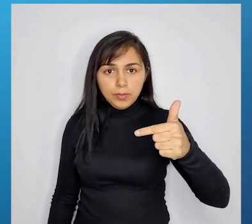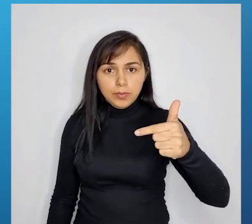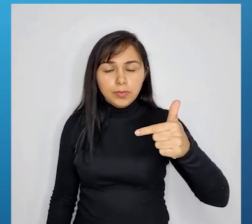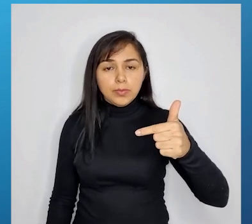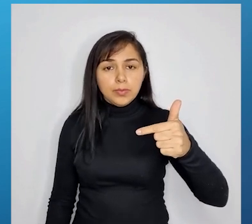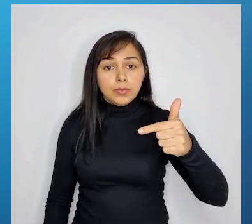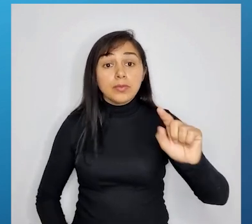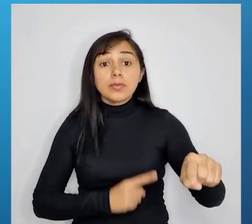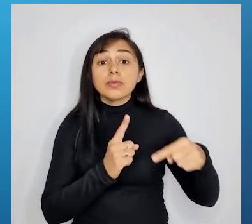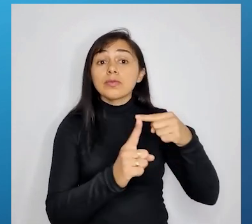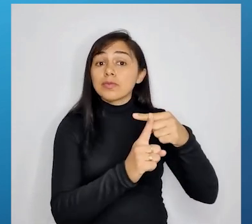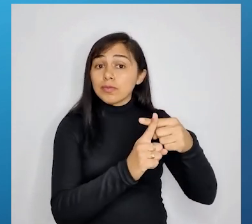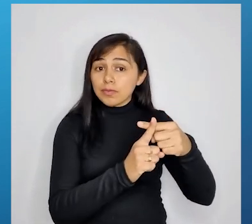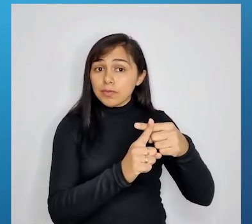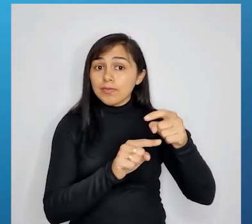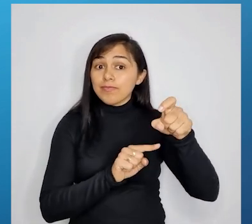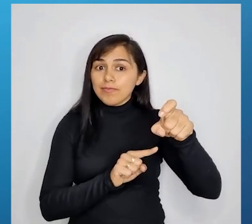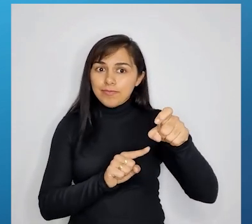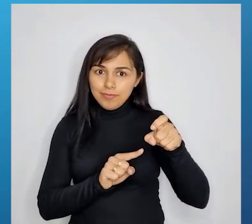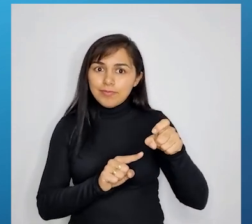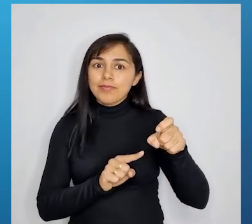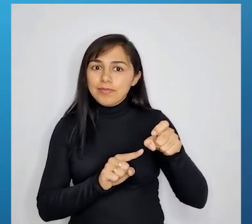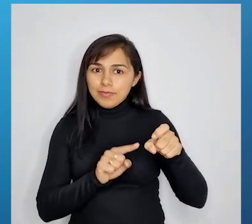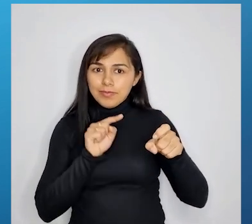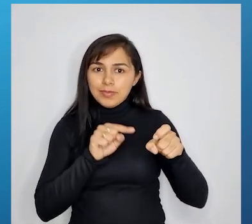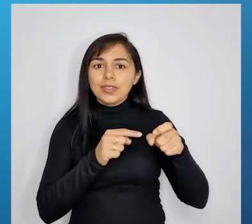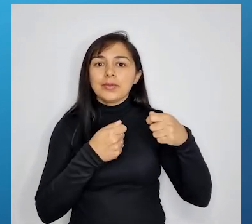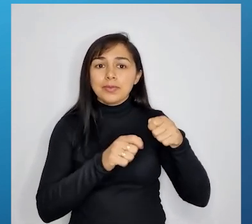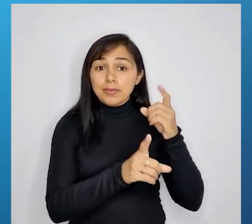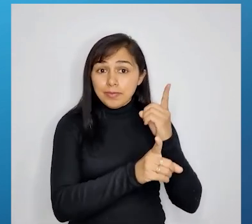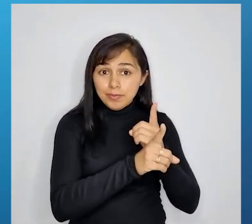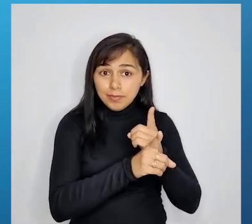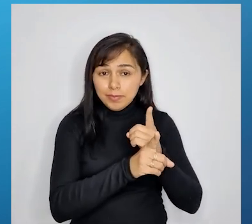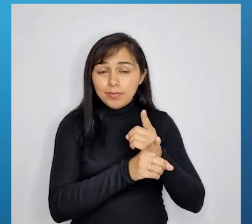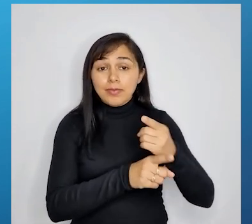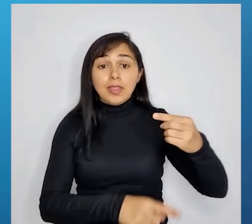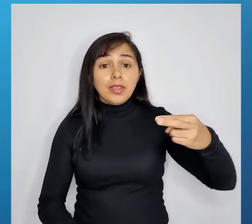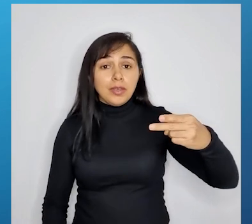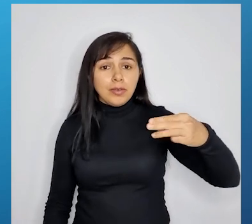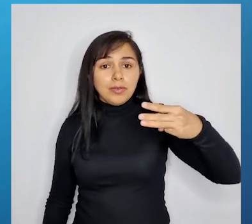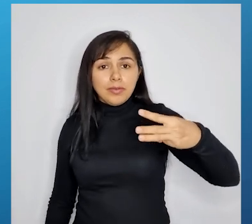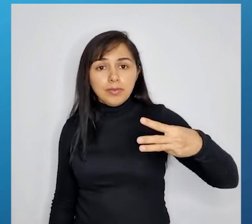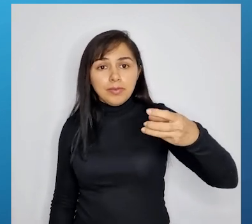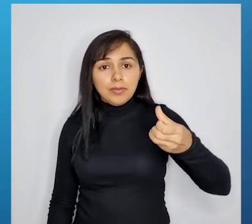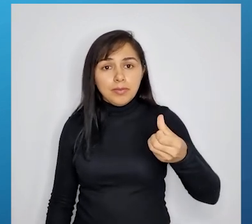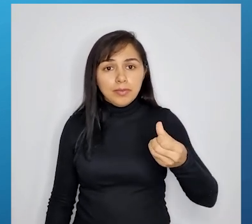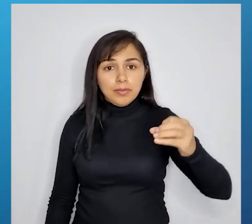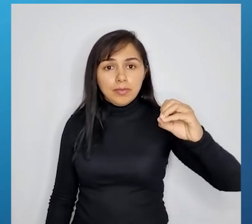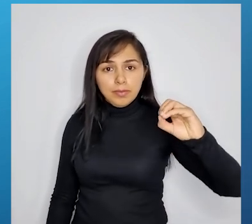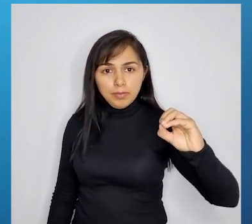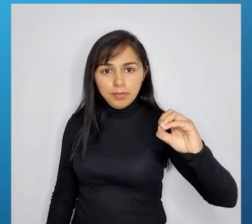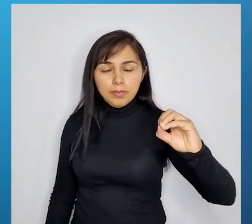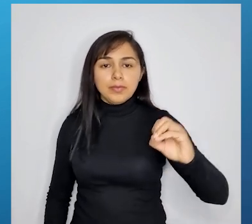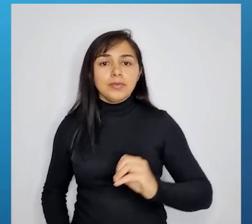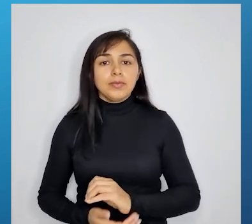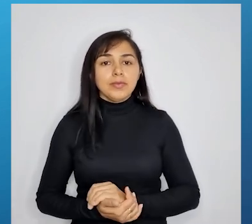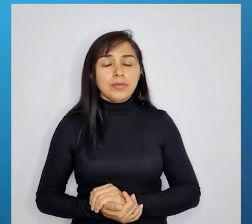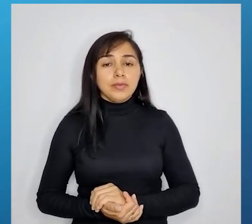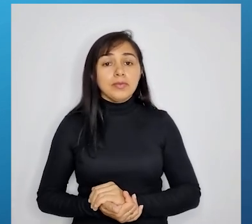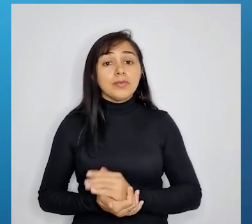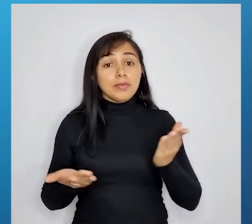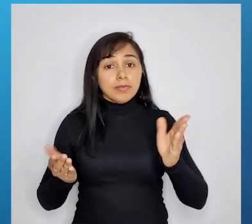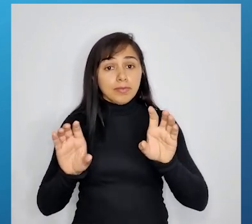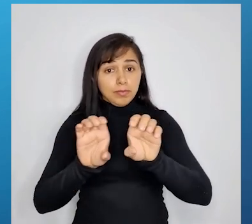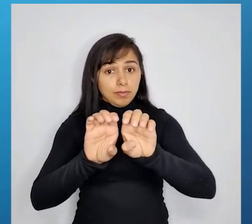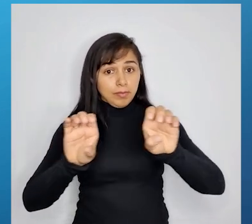102 mais o ângulo x que eu quero encontrar tem que ser igual a 360. Vamos aí